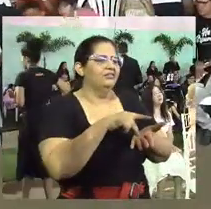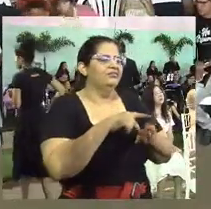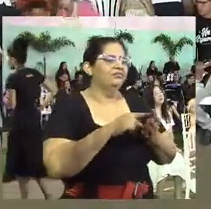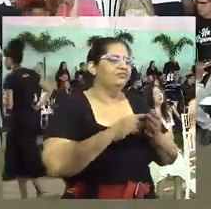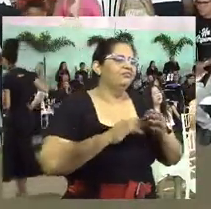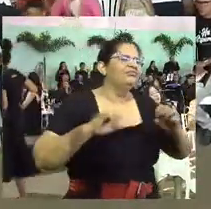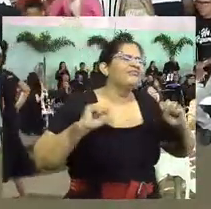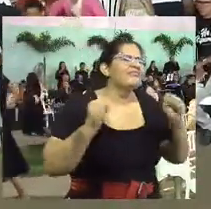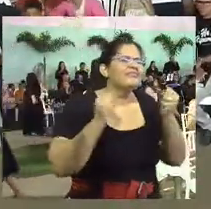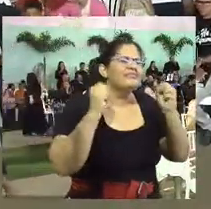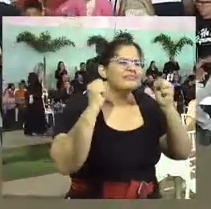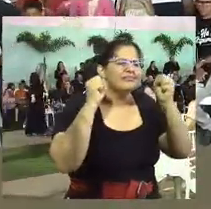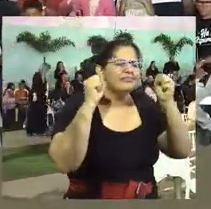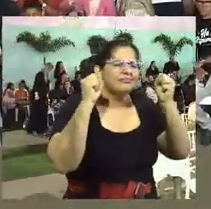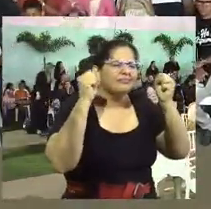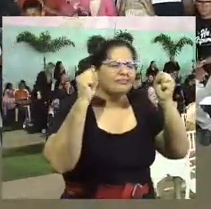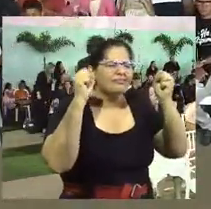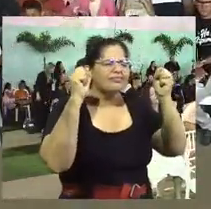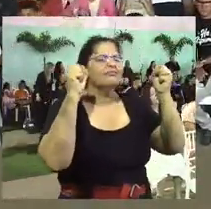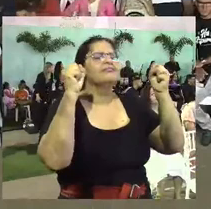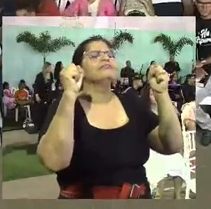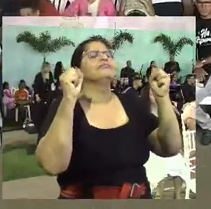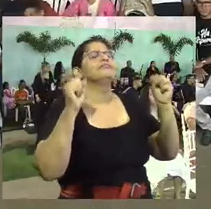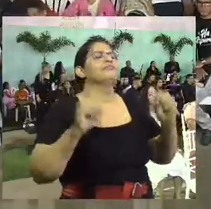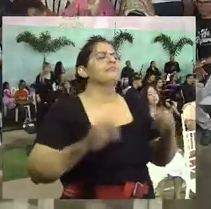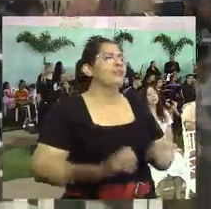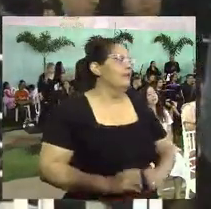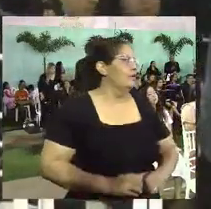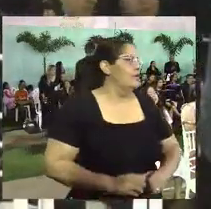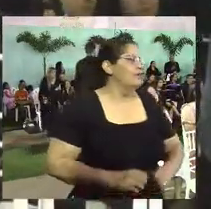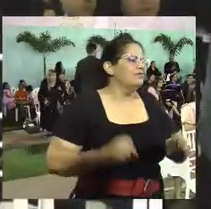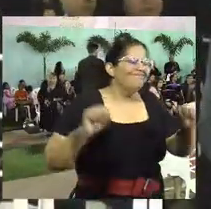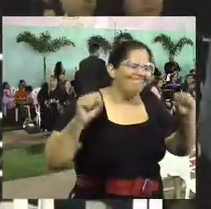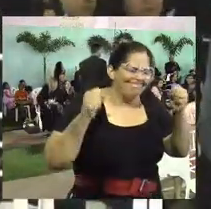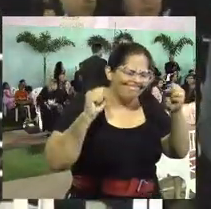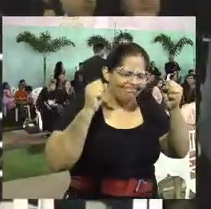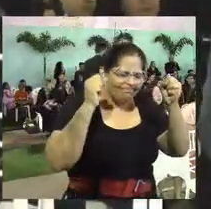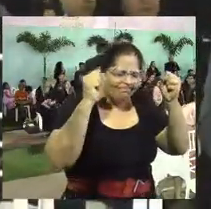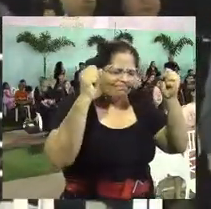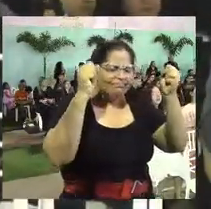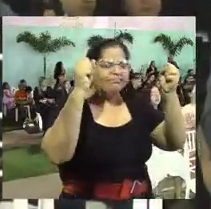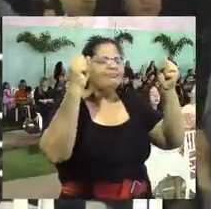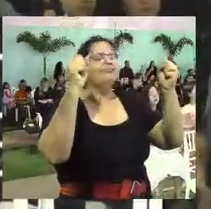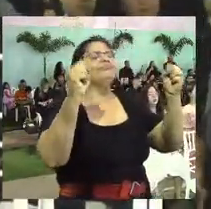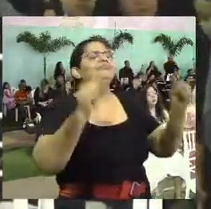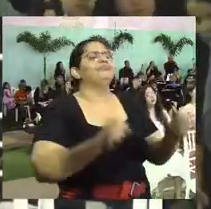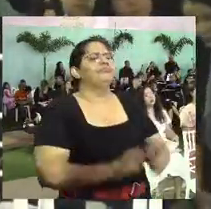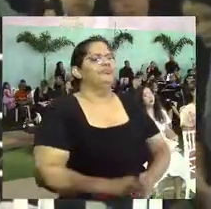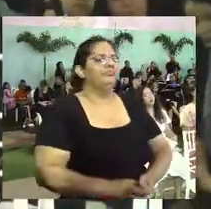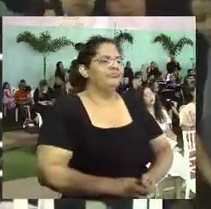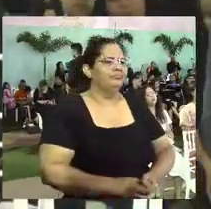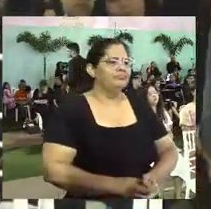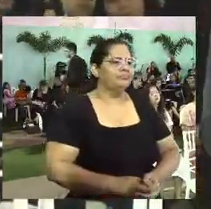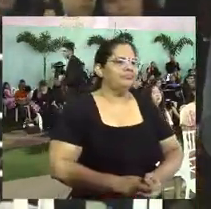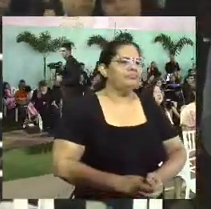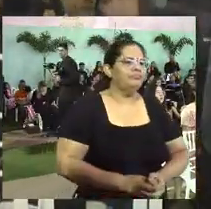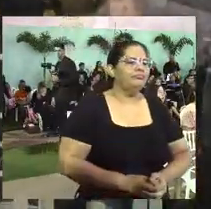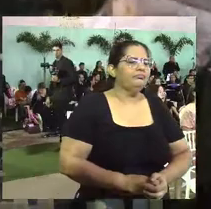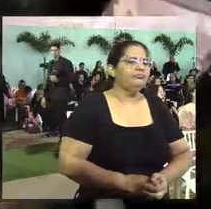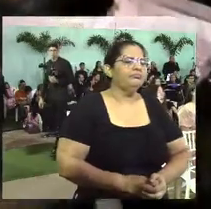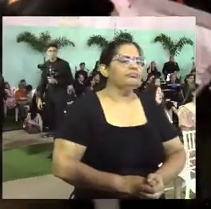te adoramos isso adora o nome do senhor te adorando Abra sua boca